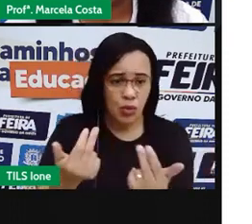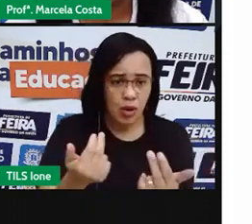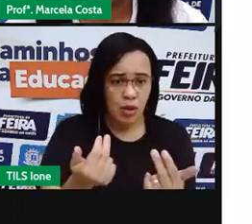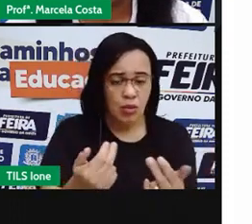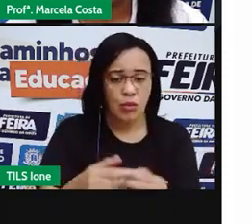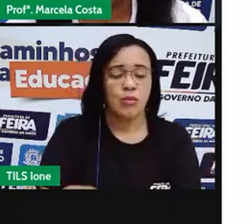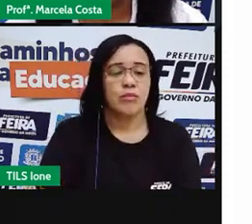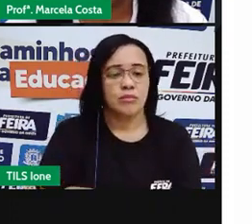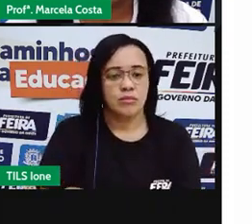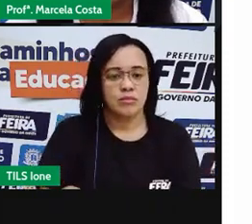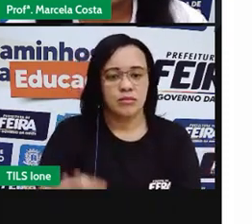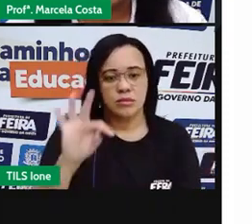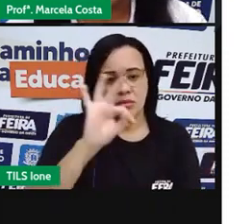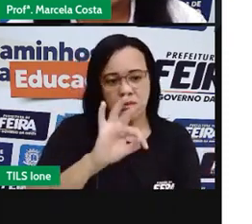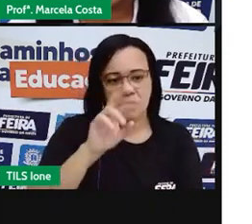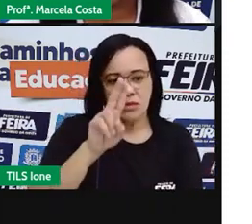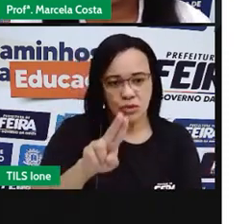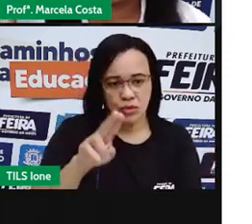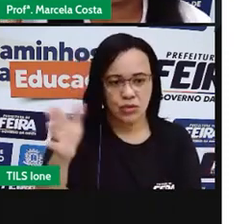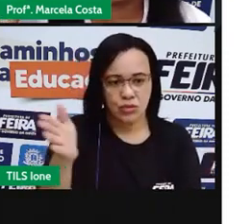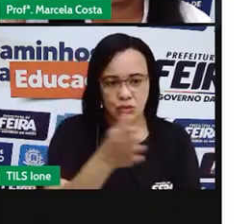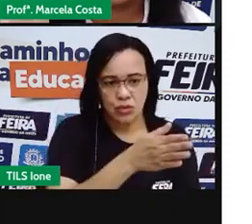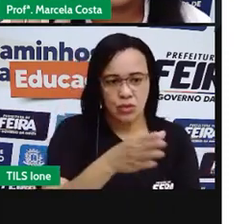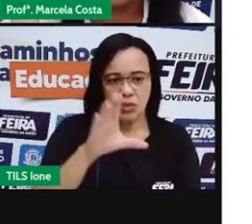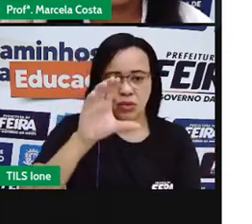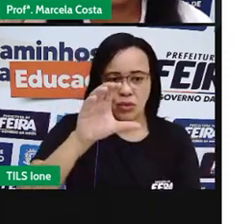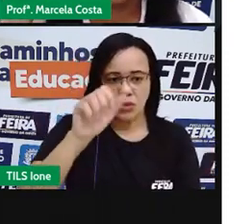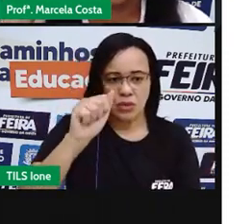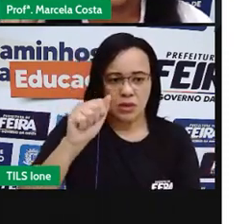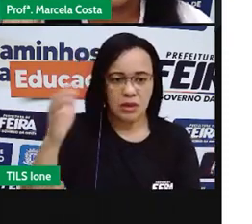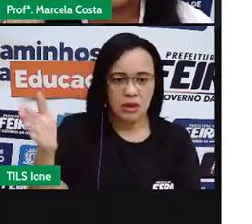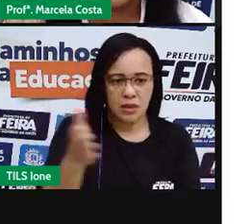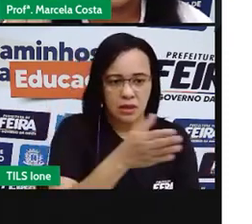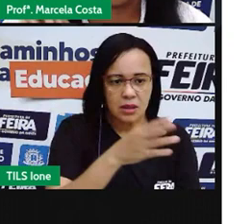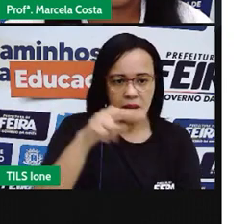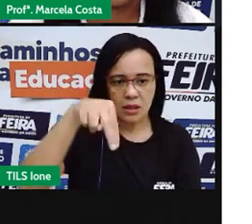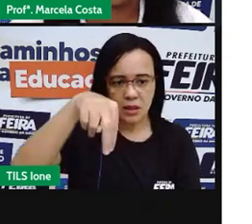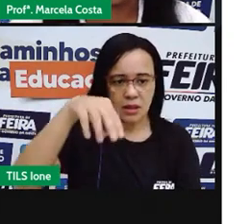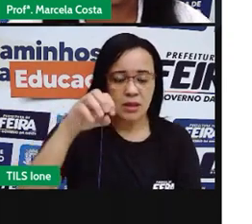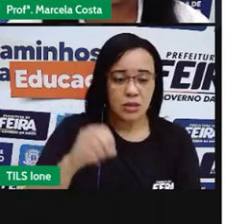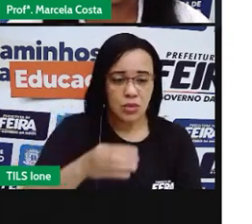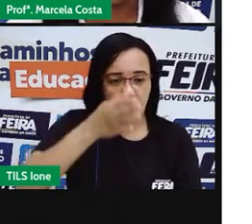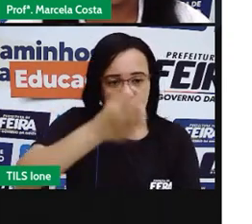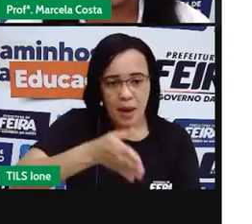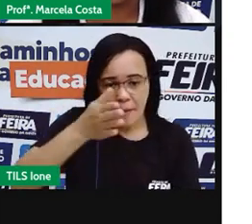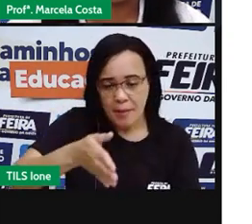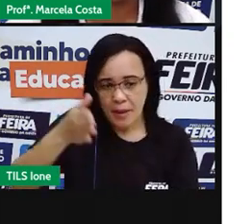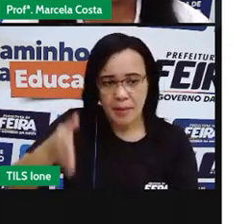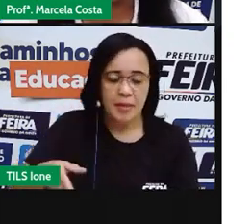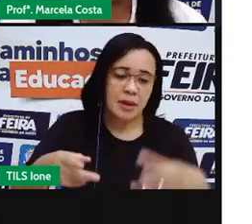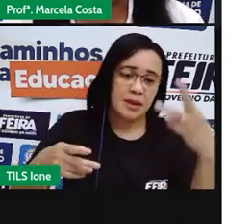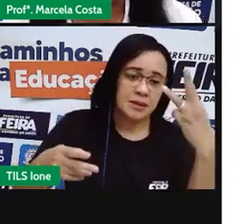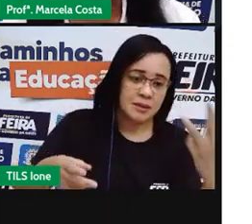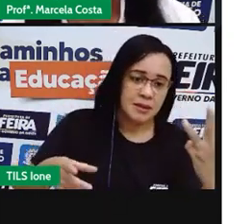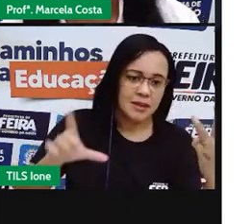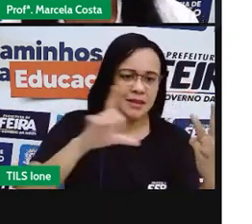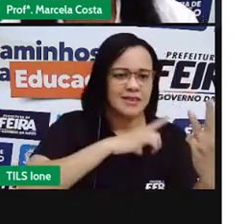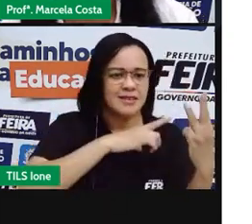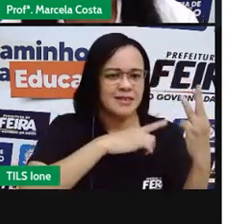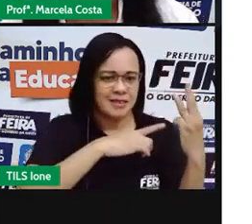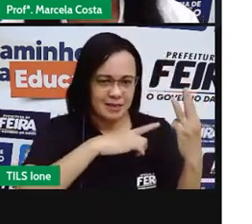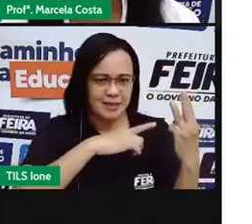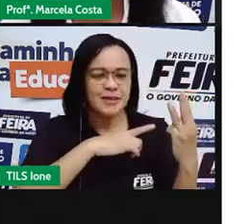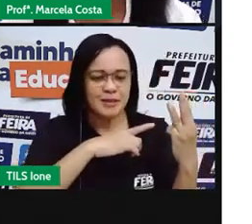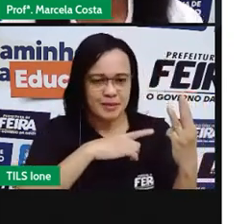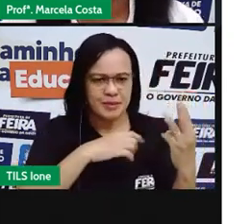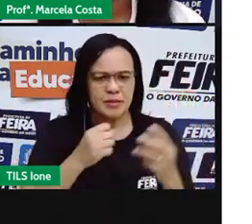tucano. Uma palavra que vai ter três sílabas. Vamos ver a quantidade de